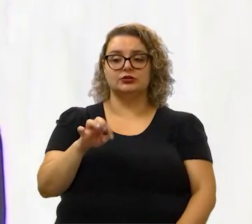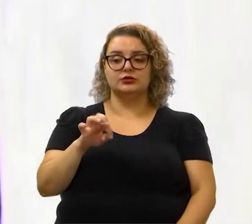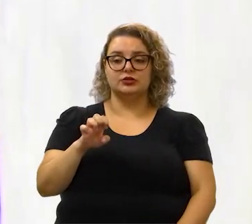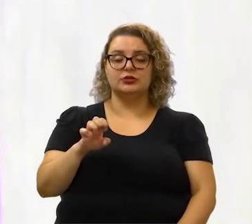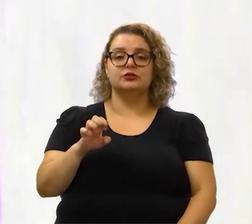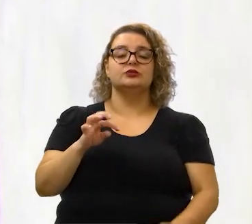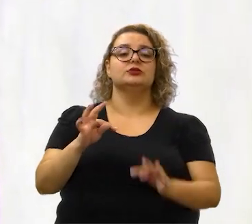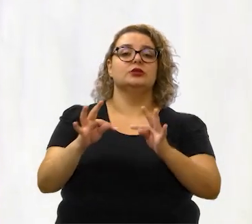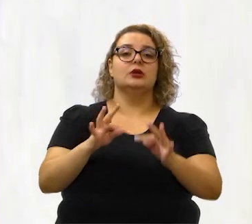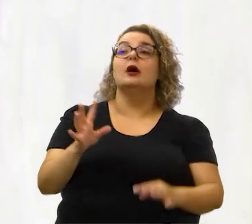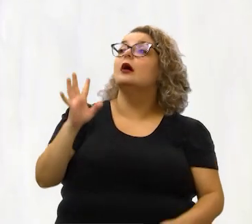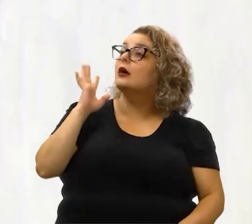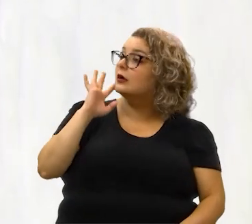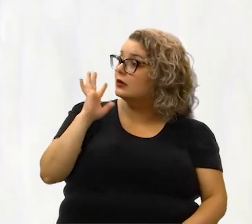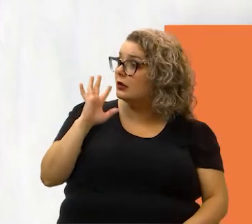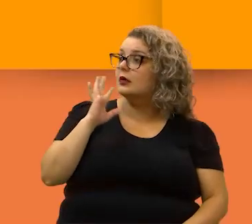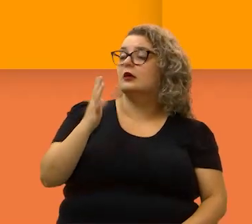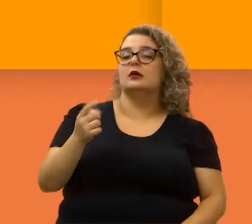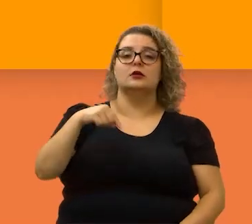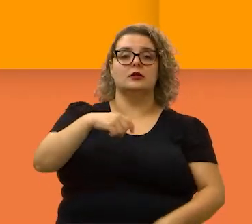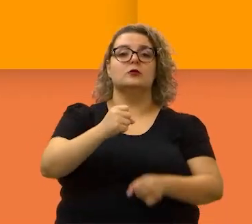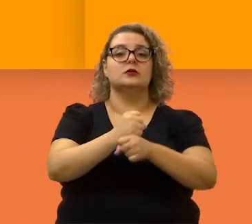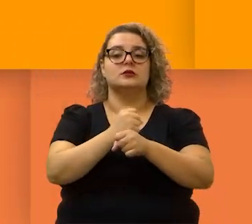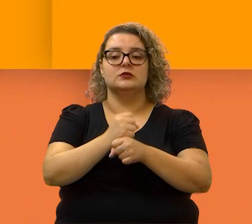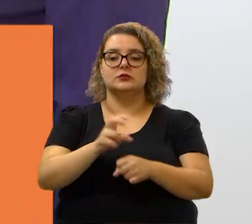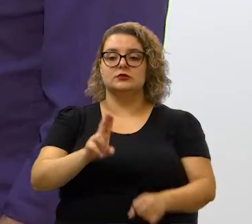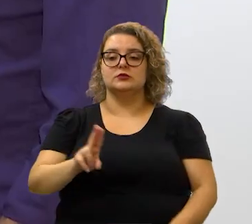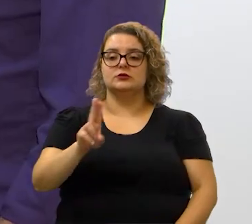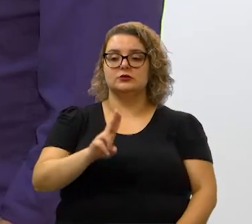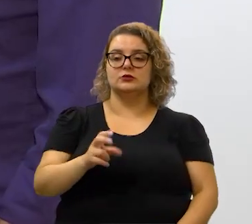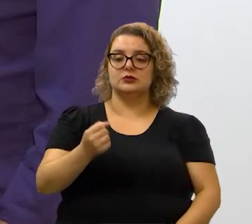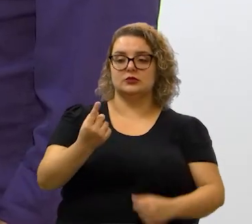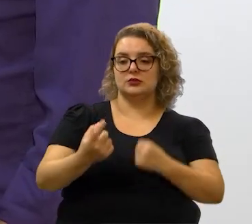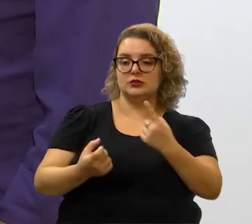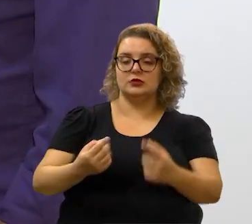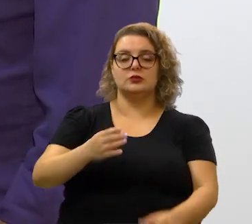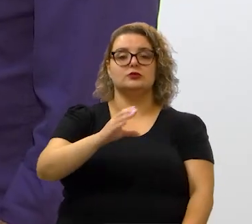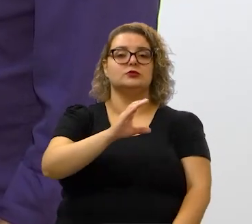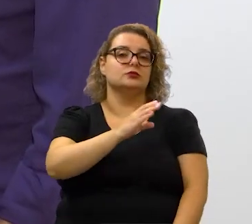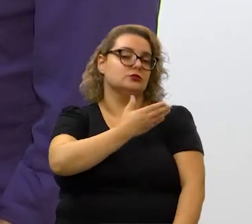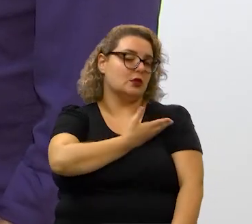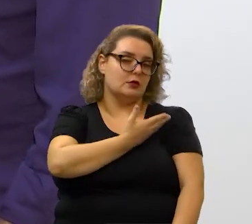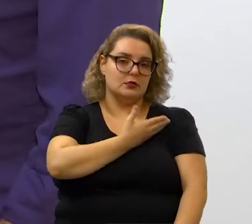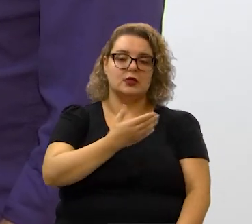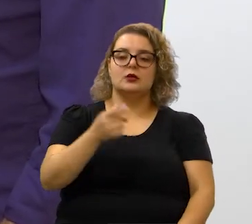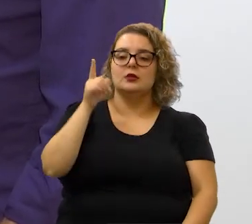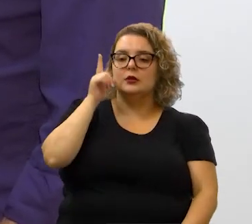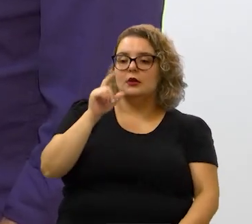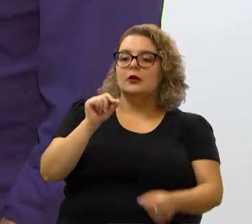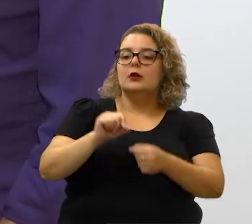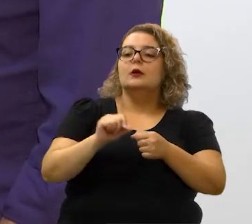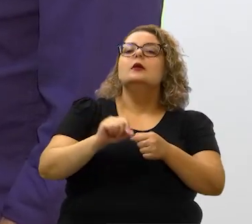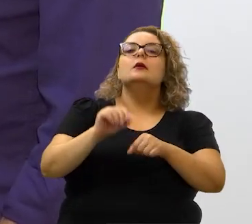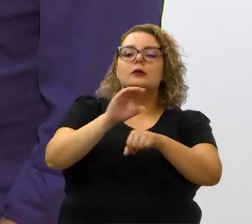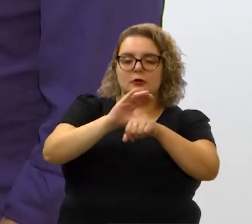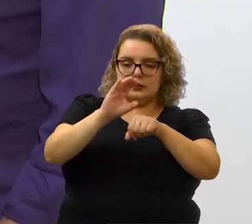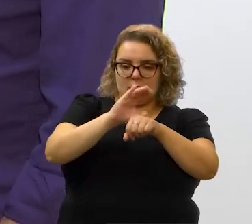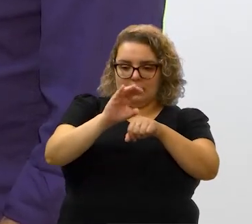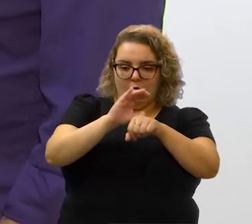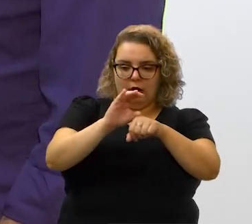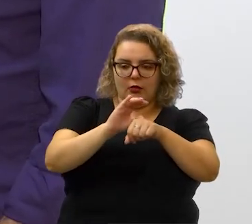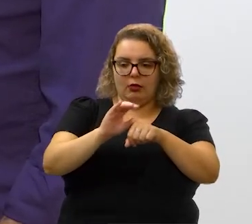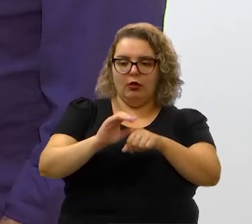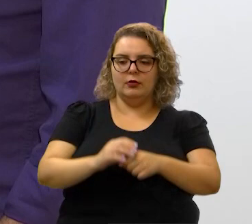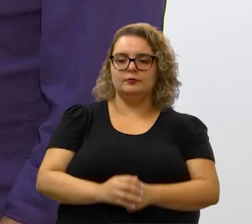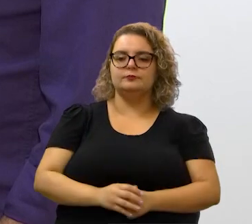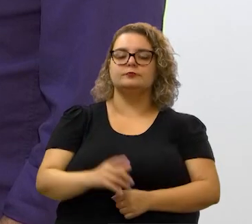agente comunitário de saúde. Olha aí, boa! Então, esse ano foi implantado, alguns colegas de trabalho conseguiram fazer esse curso, mas